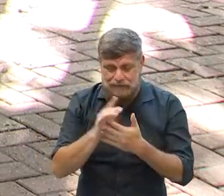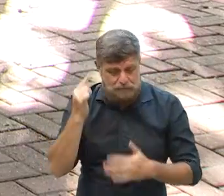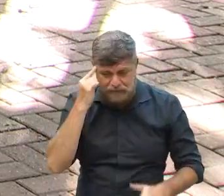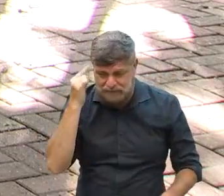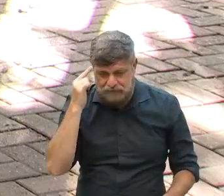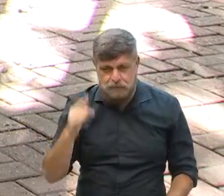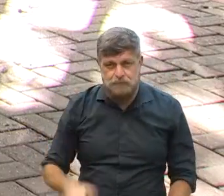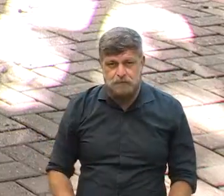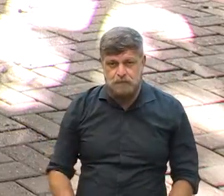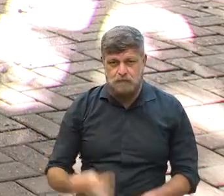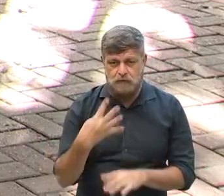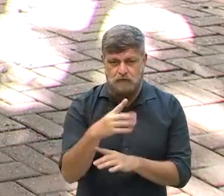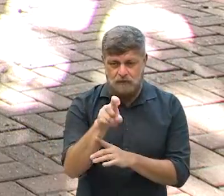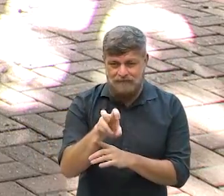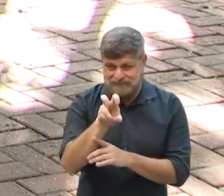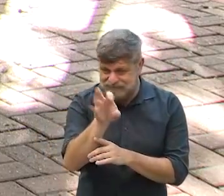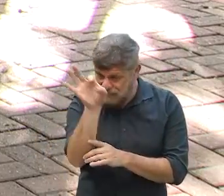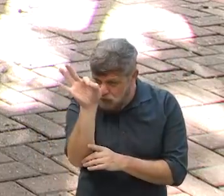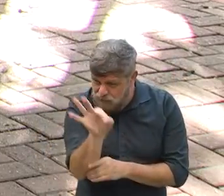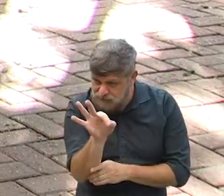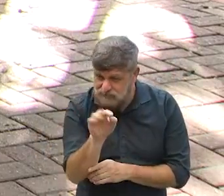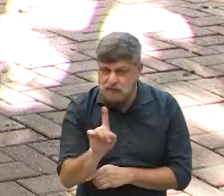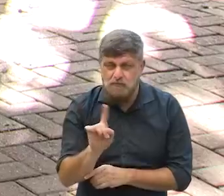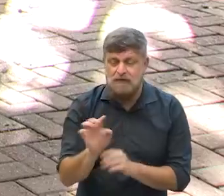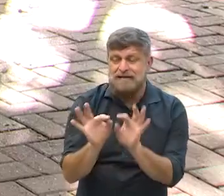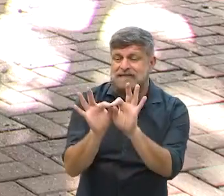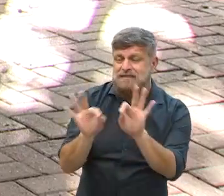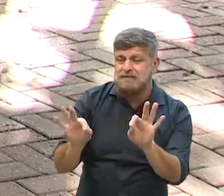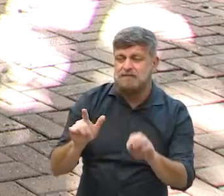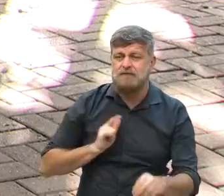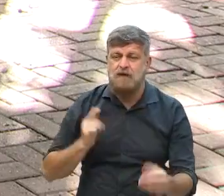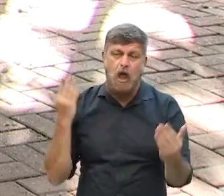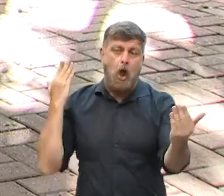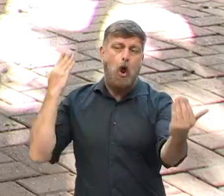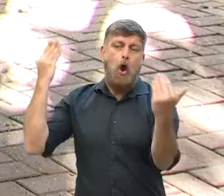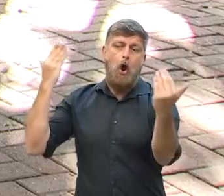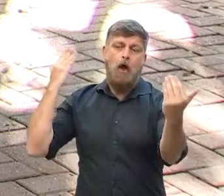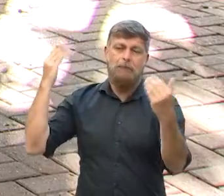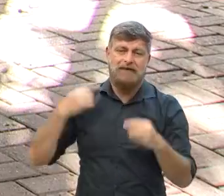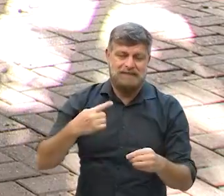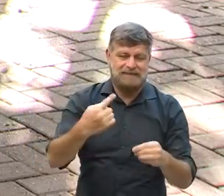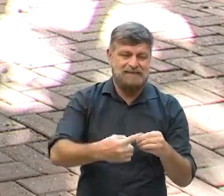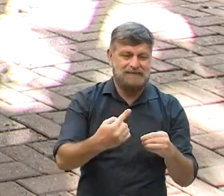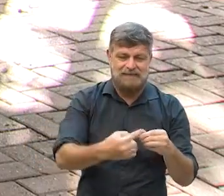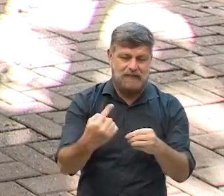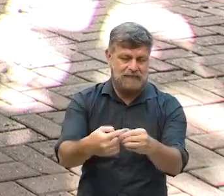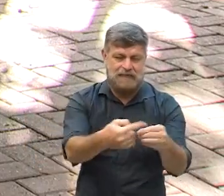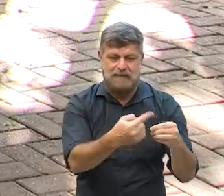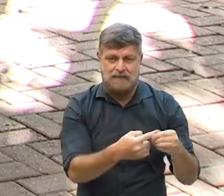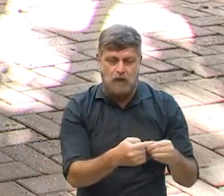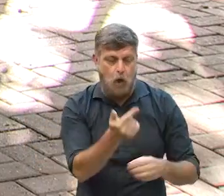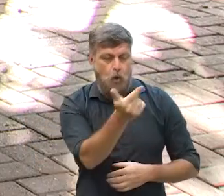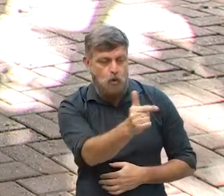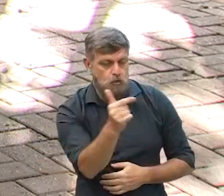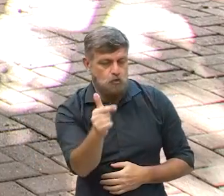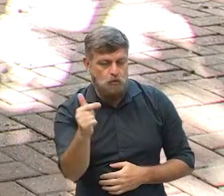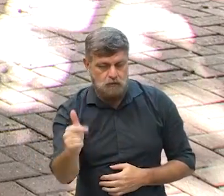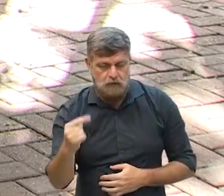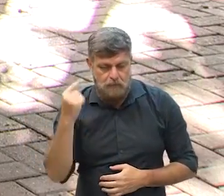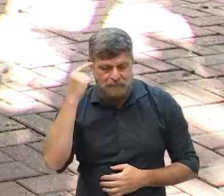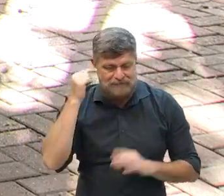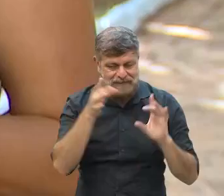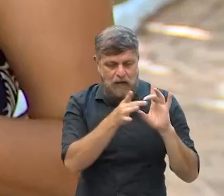nesses 4,5%, não é simplesmente fazer então uma comparação com outros municípios da região. Tem que se pensar todo